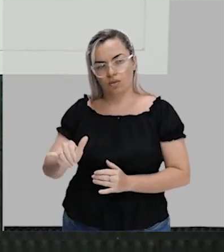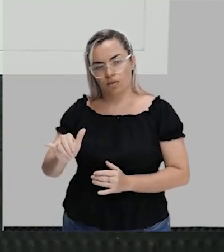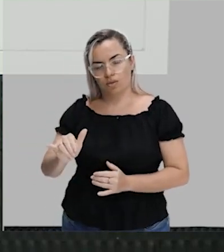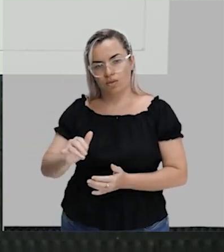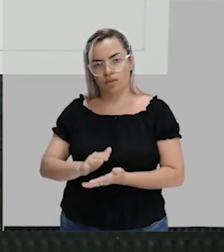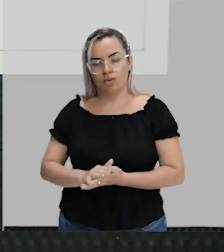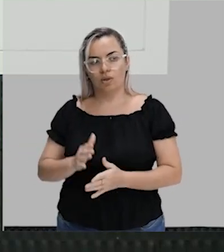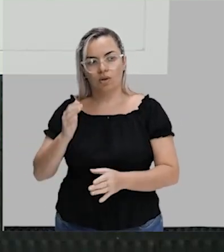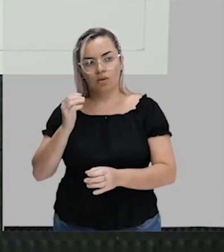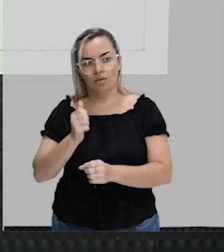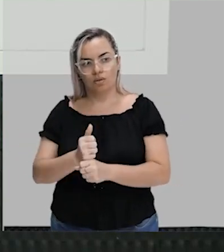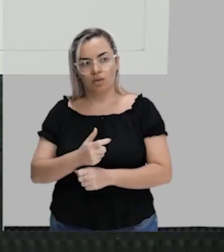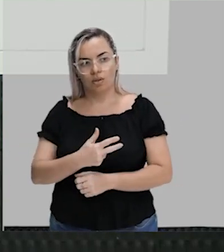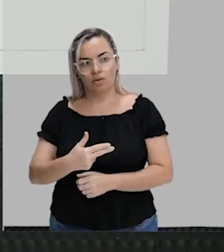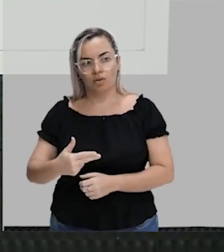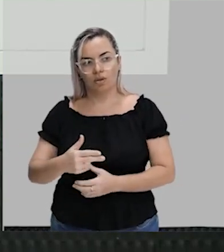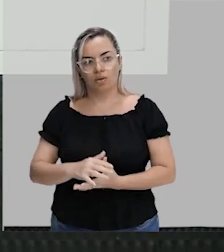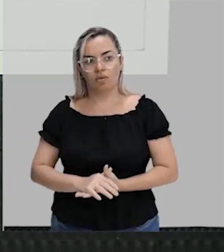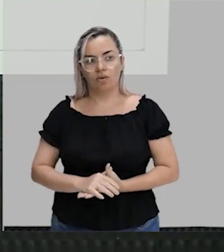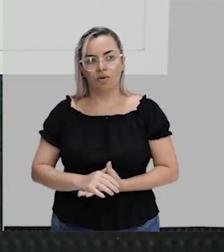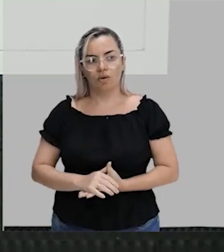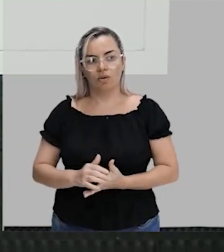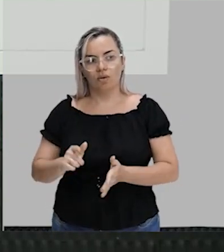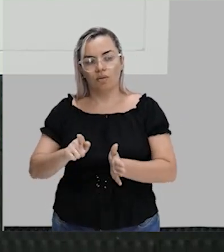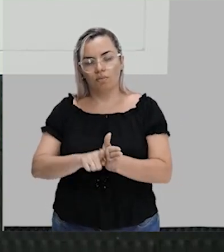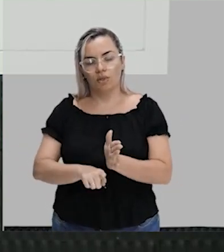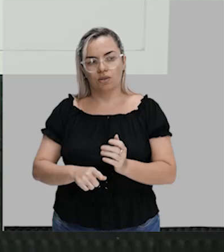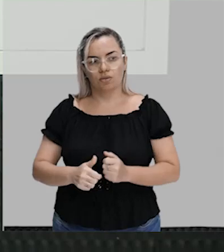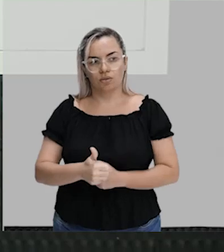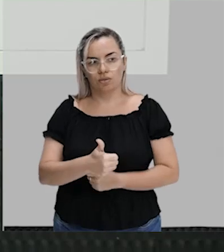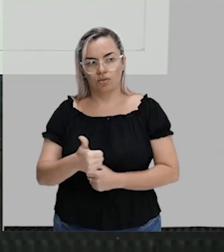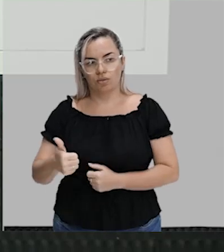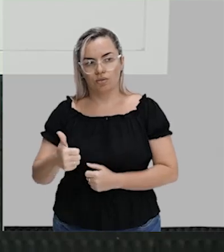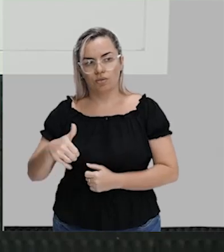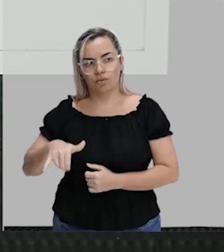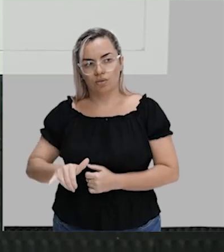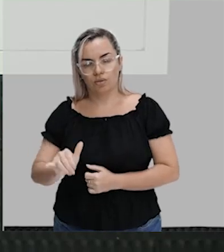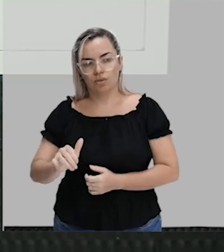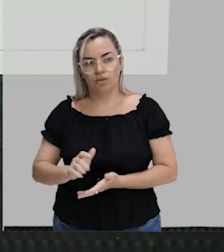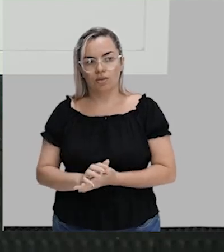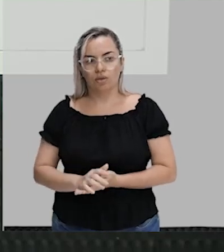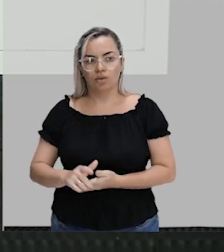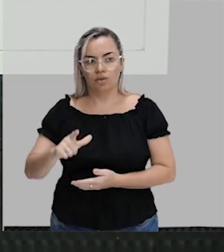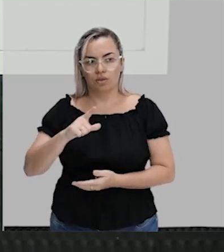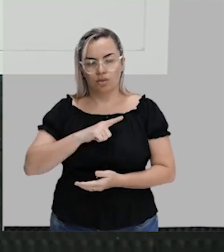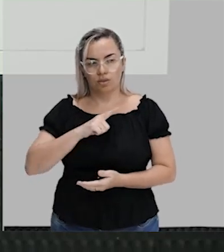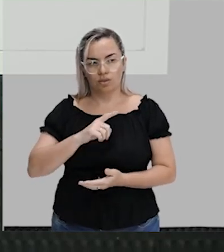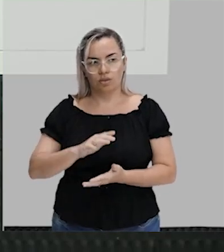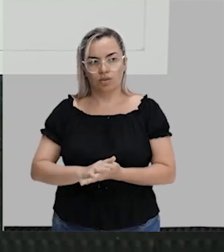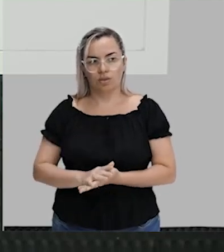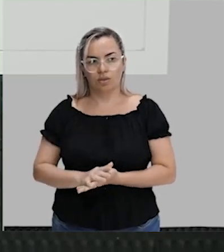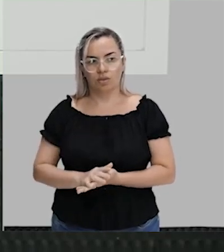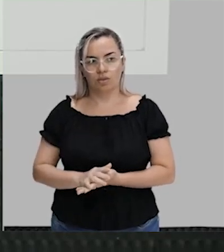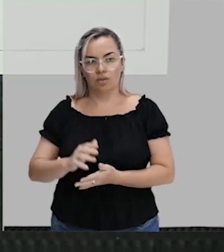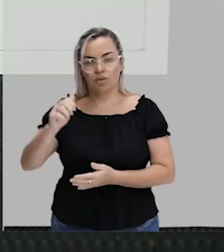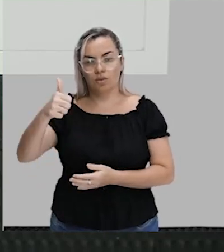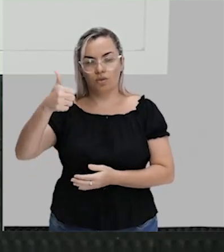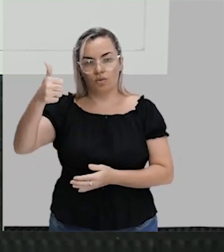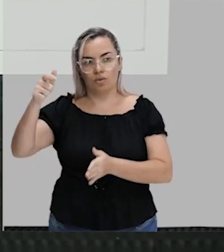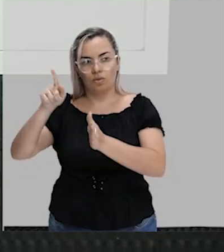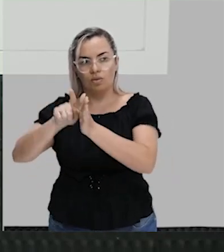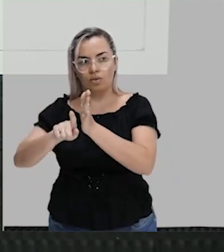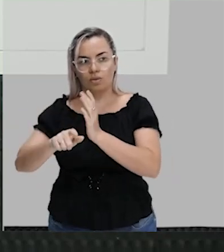os coeficientes a menos 11 Y aqui eu vou ter um menos 12 dá menos 11 né